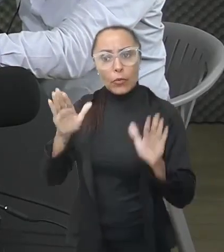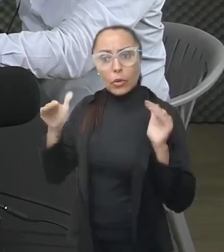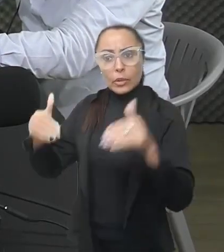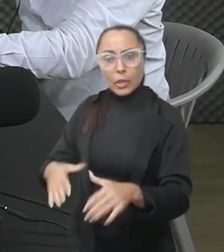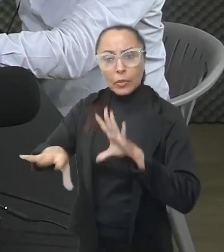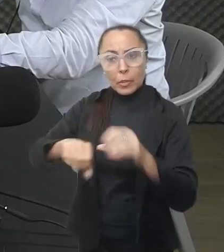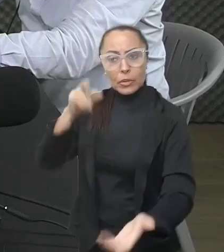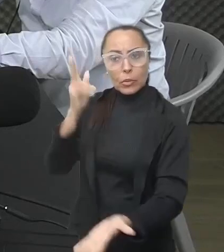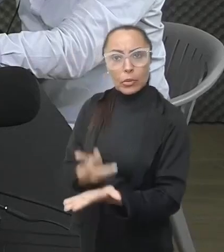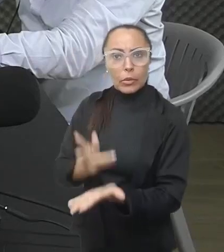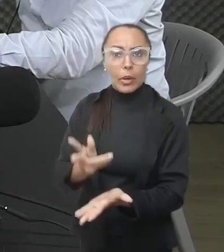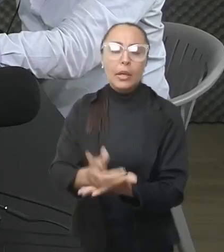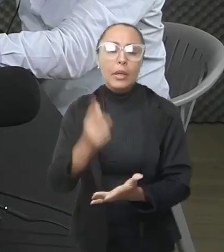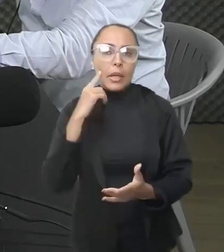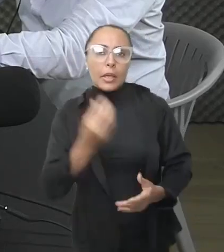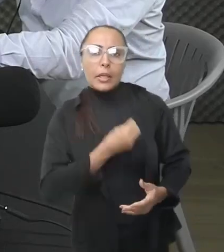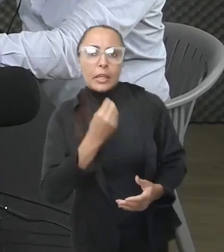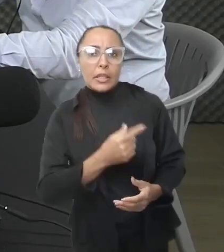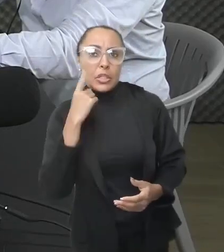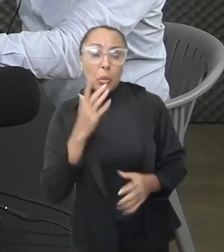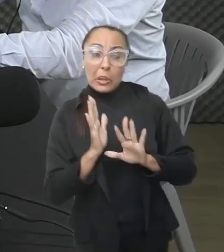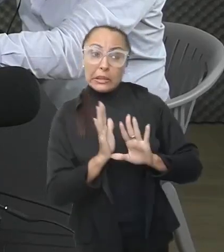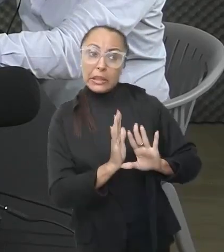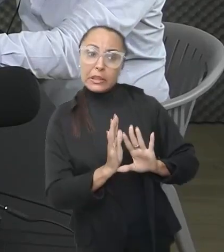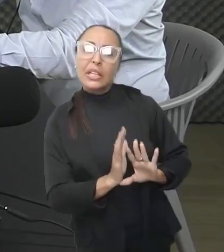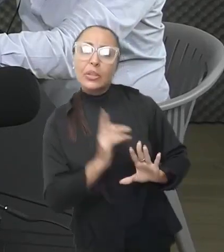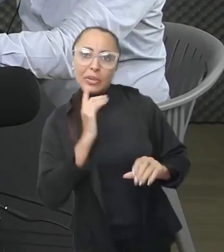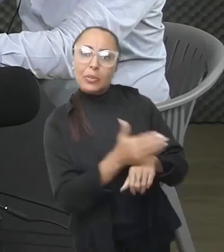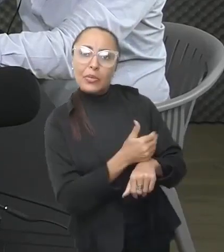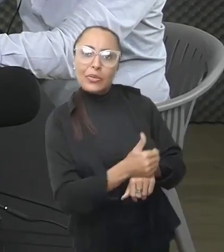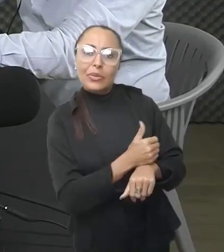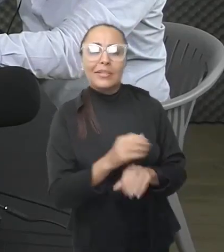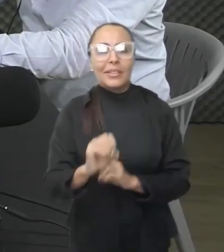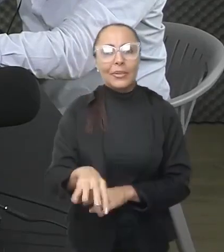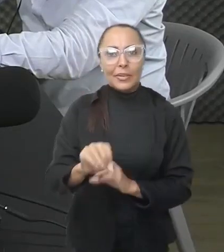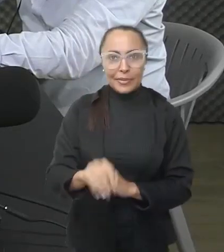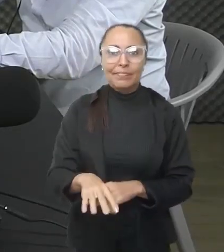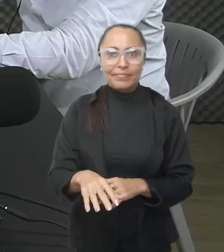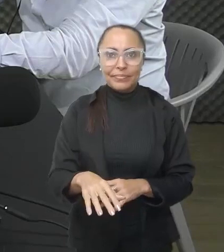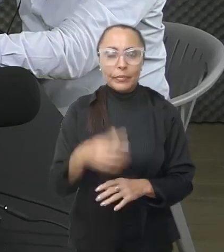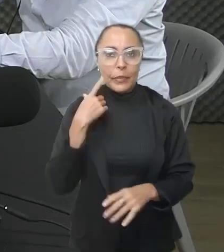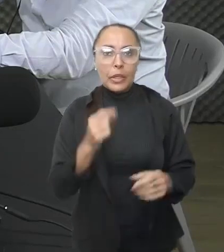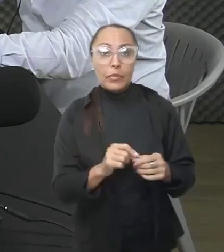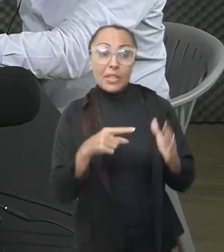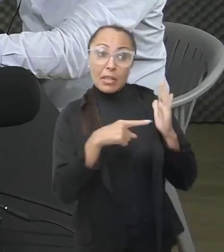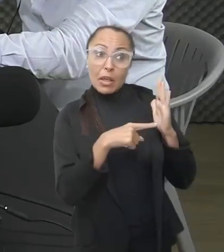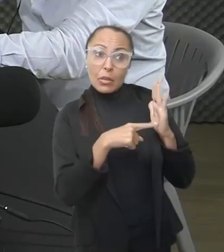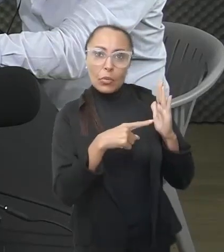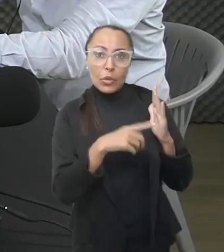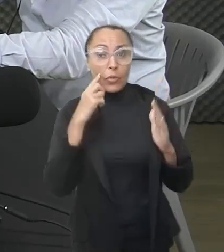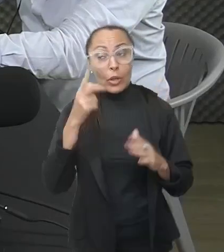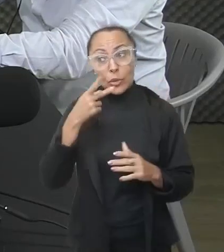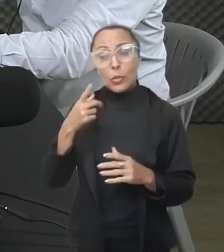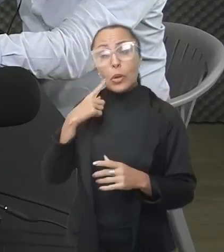continuada, porque existe muito receio também dos profissionais de educação em fazer a denúncia. Eu falo isso porque eu sou um